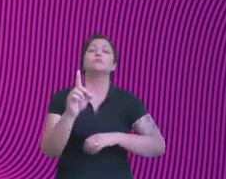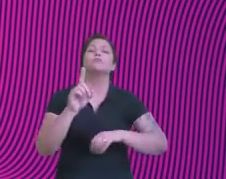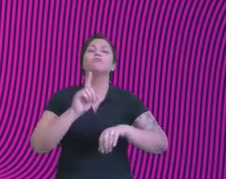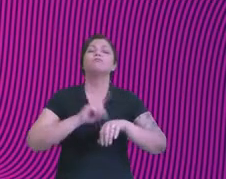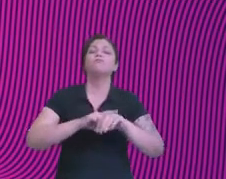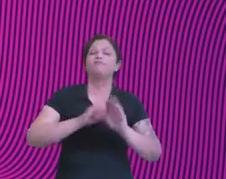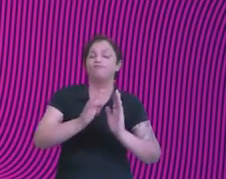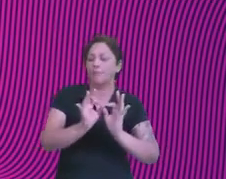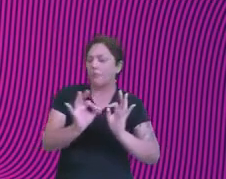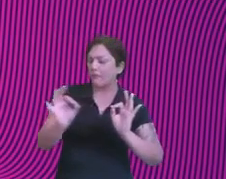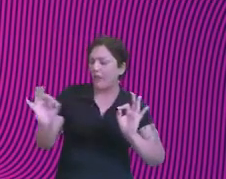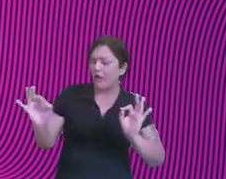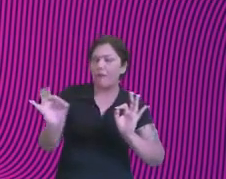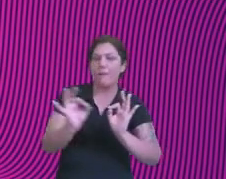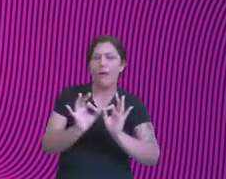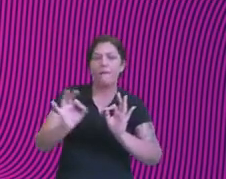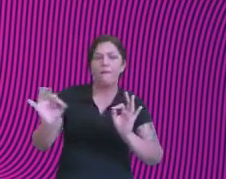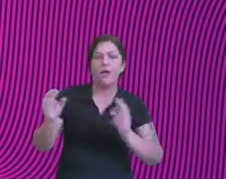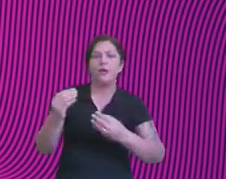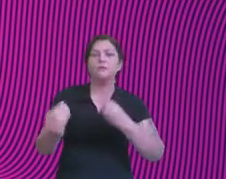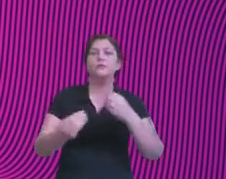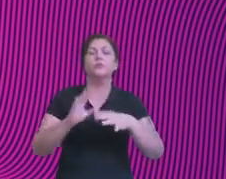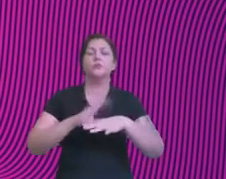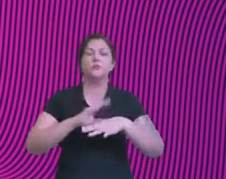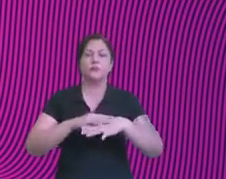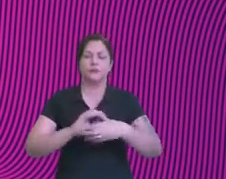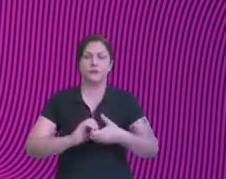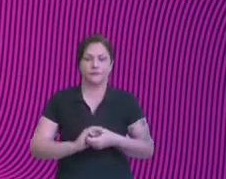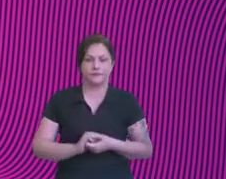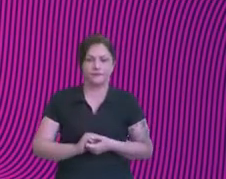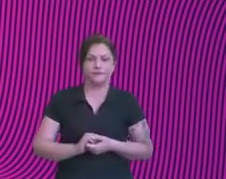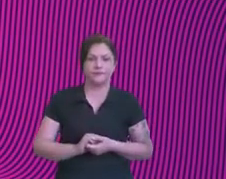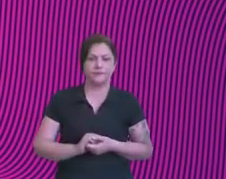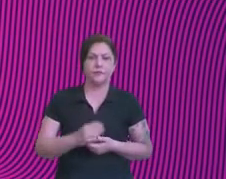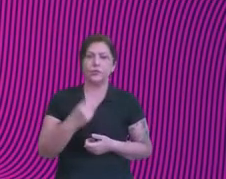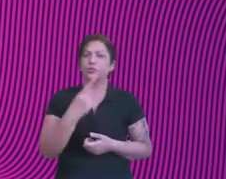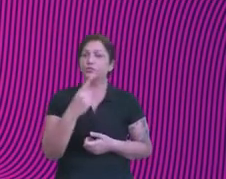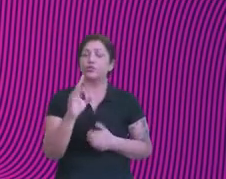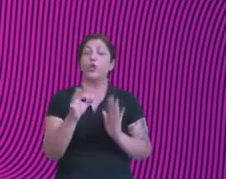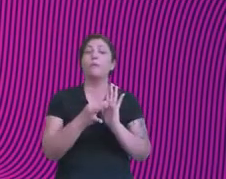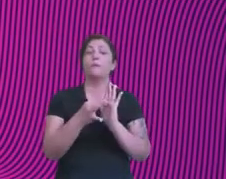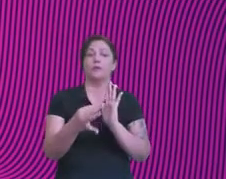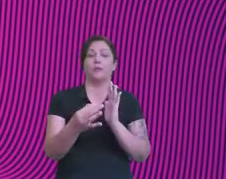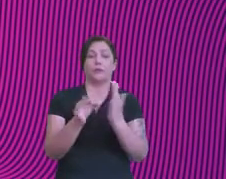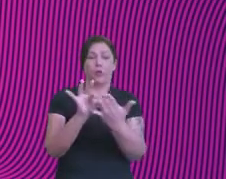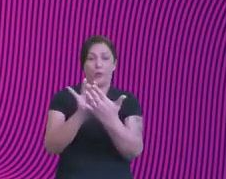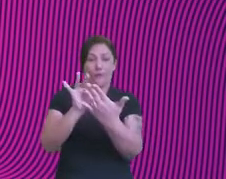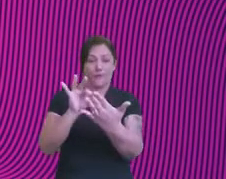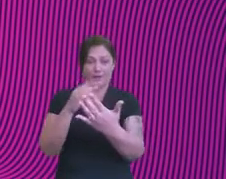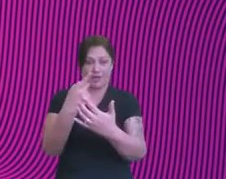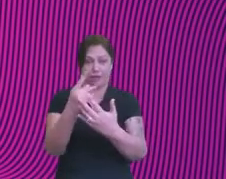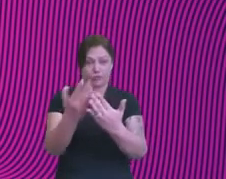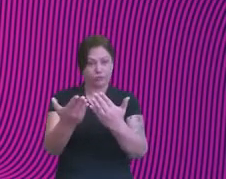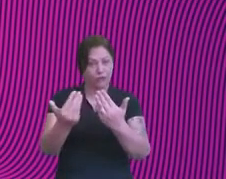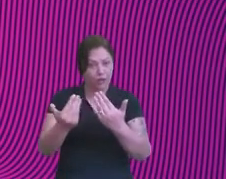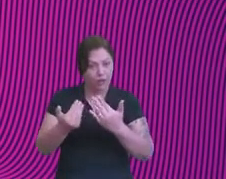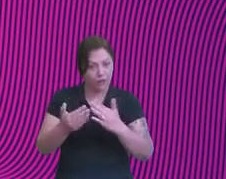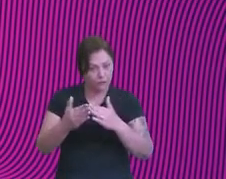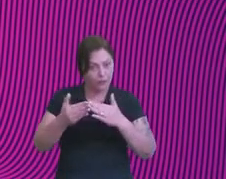do fígado e do tumor primário? Qual seria aí a sua a sua previsão nessa situação?